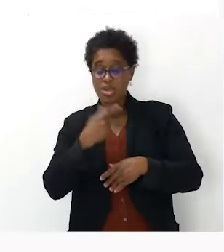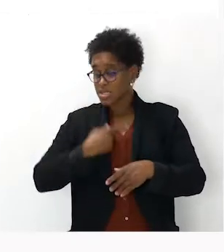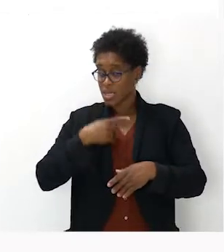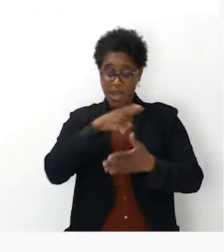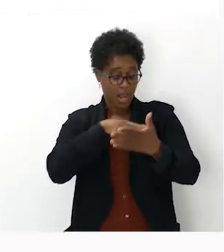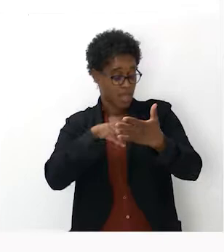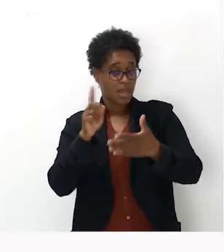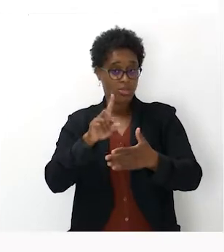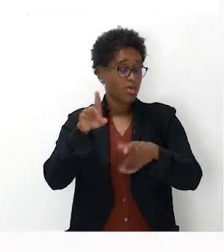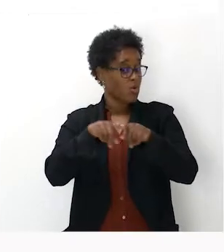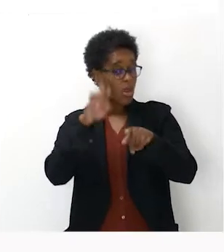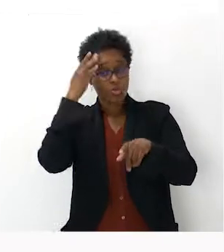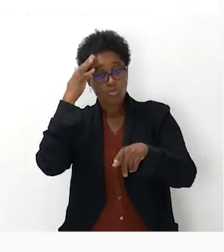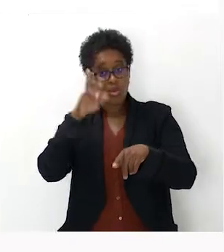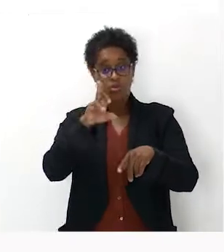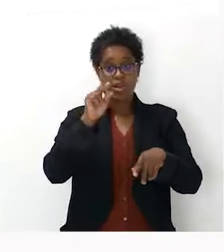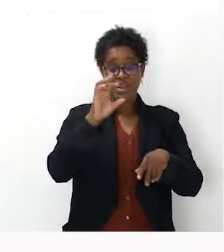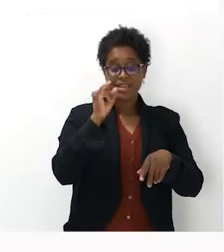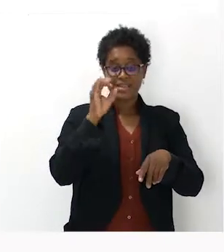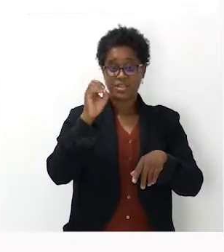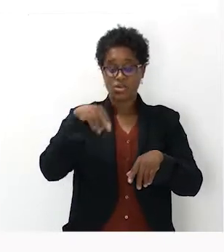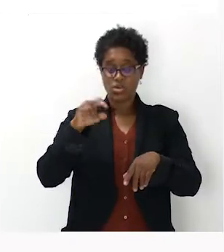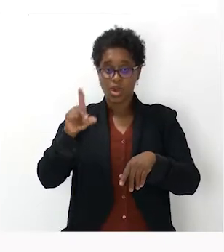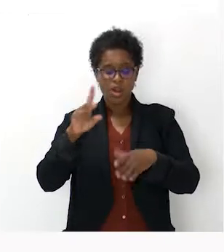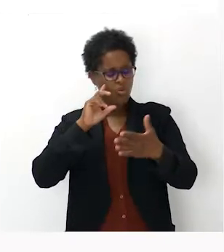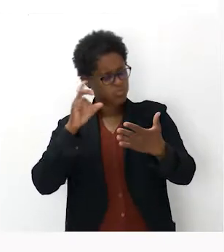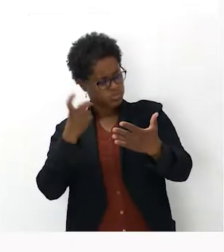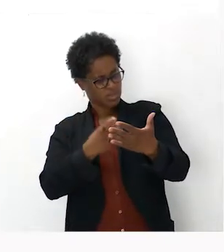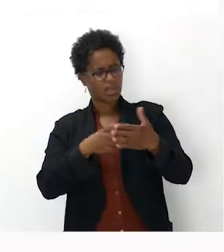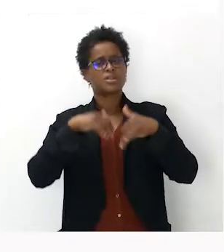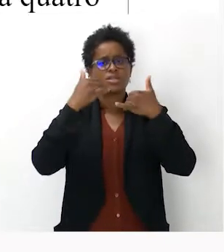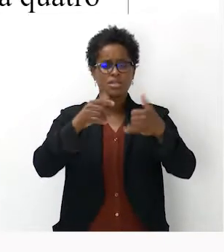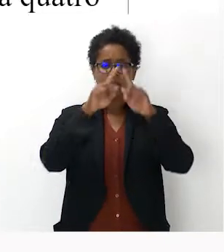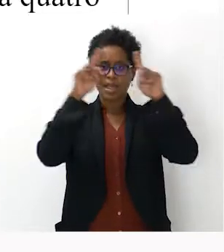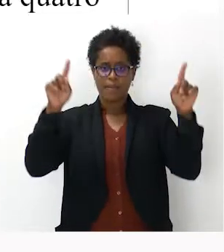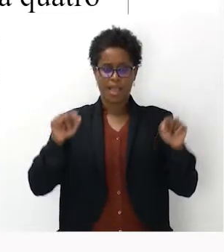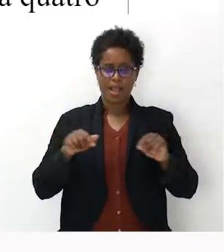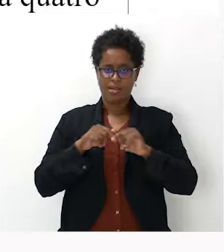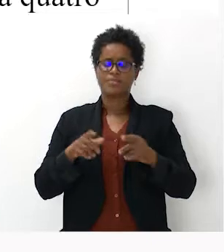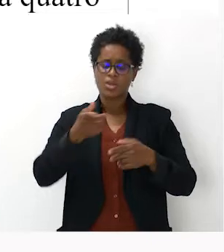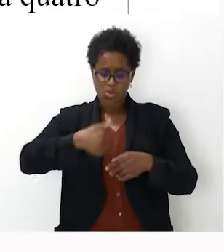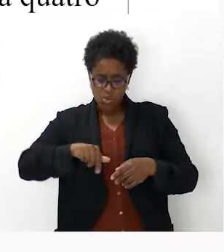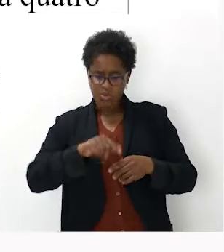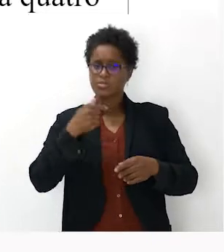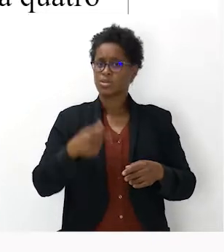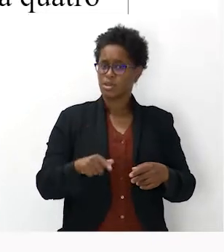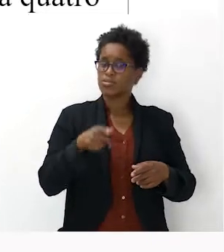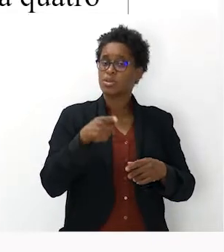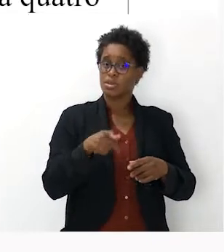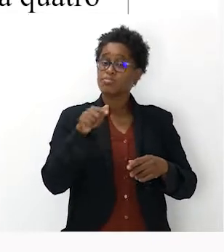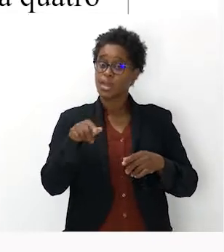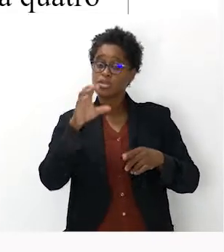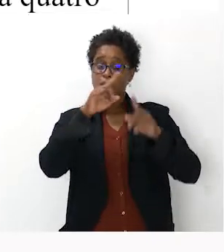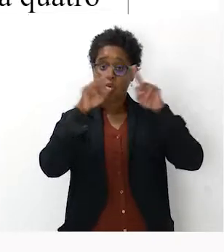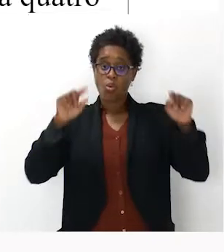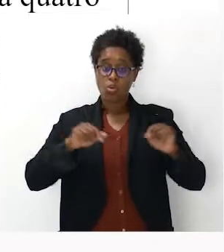um número racional. Observe a seguinte tabela. Nós temos aqui, nessa